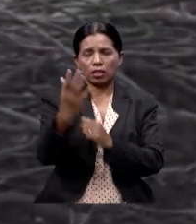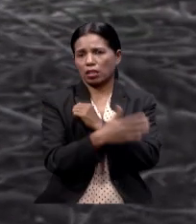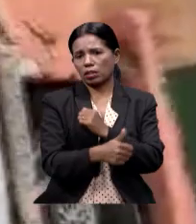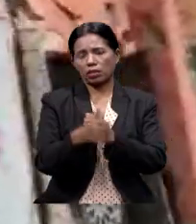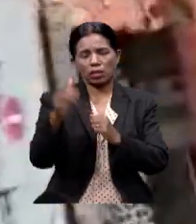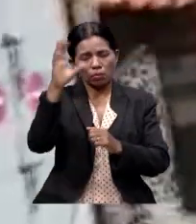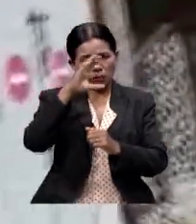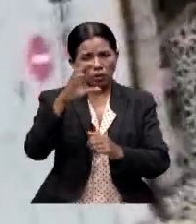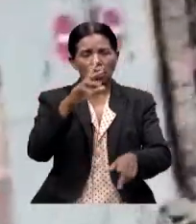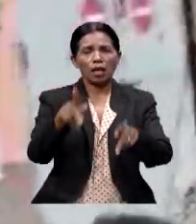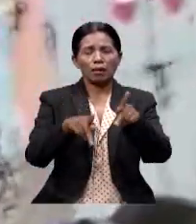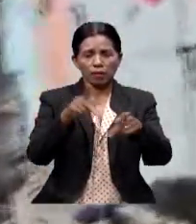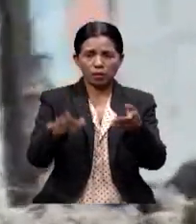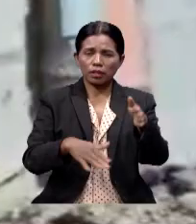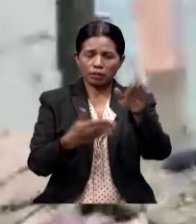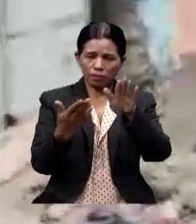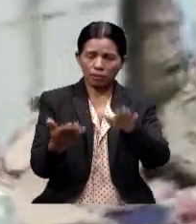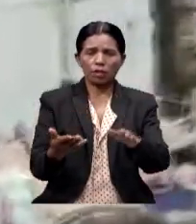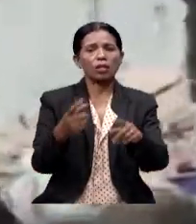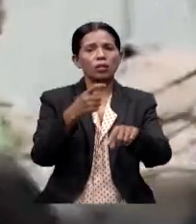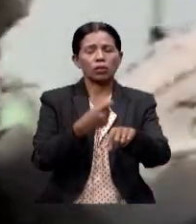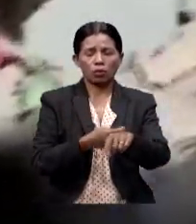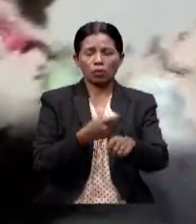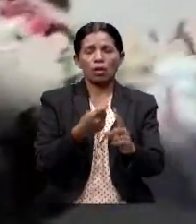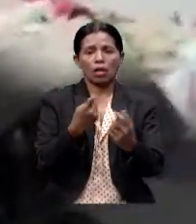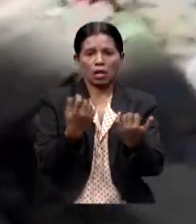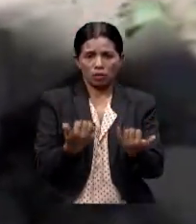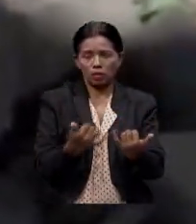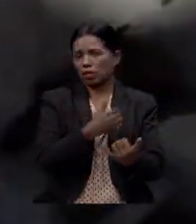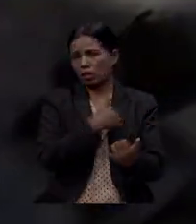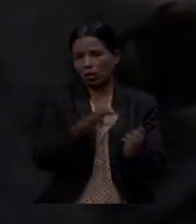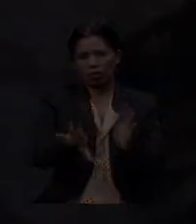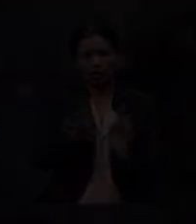Buka tuir hela viti masira nebe maktoras ne sedoketan ekipa kobertura GMN.